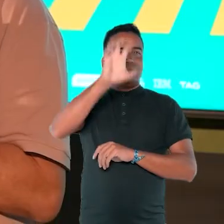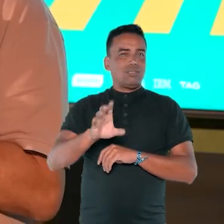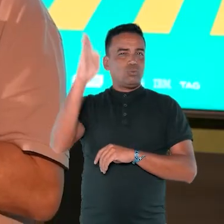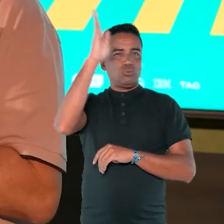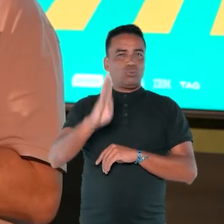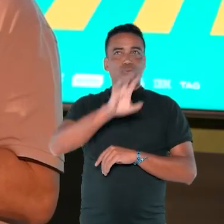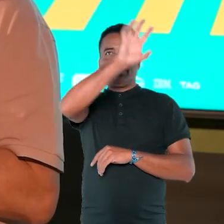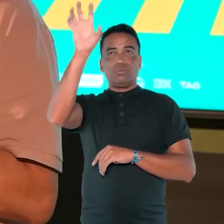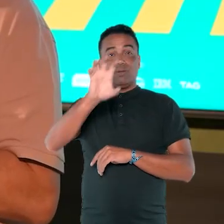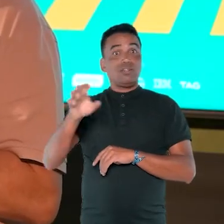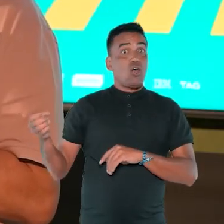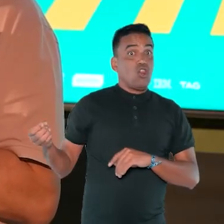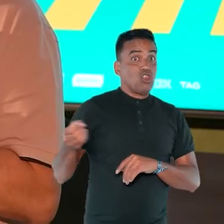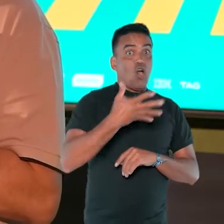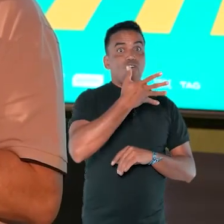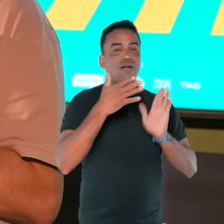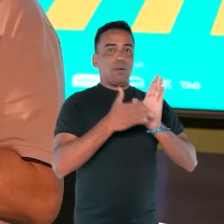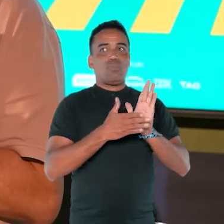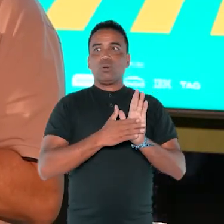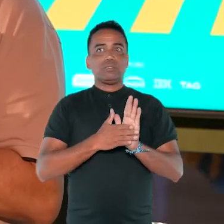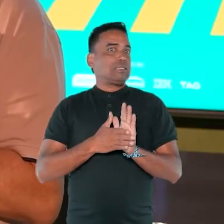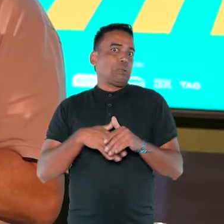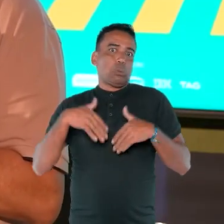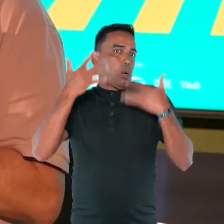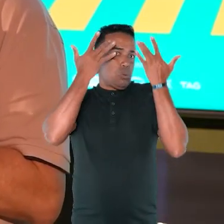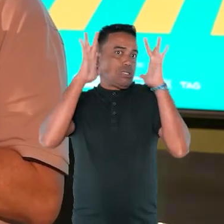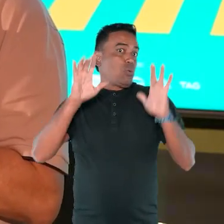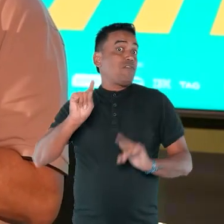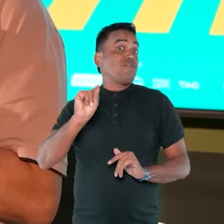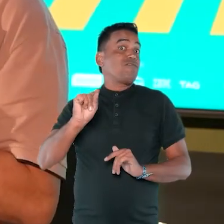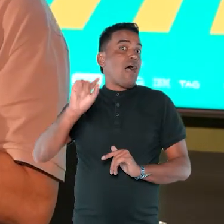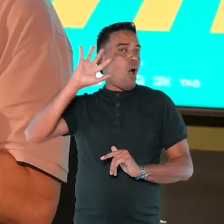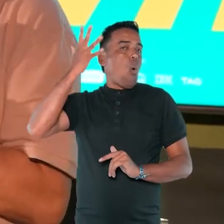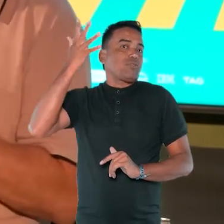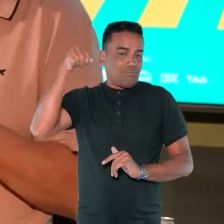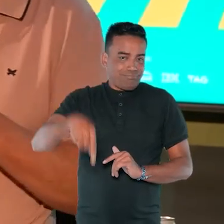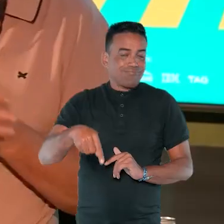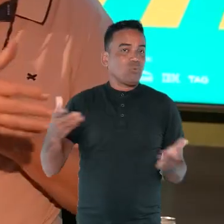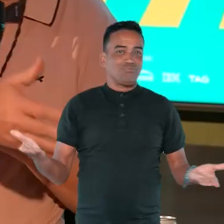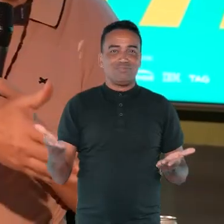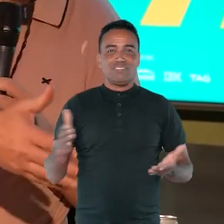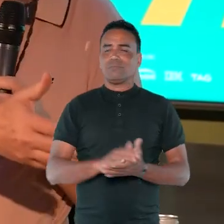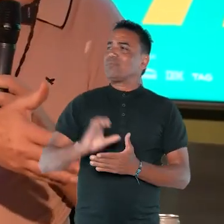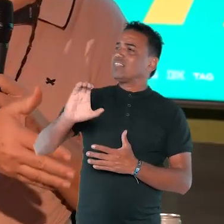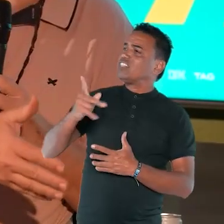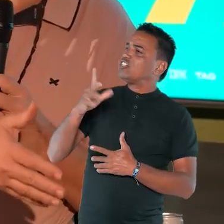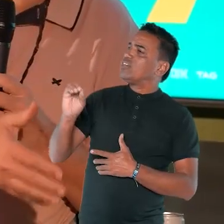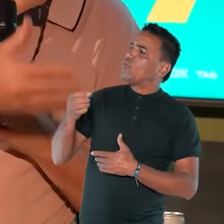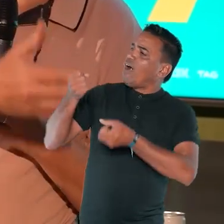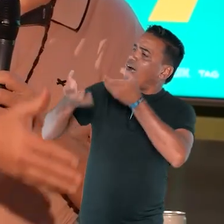porque eu não tenho a mínima ideia do que vai acontecer aqui. Normalmente eu falo assim, Chico, por favor, fale sobre o